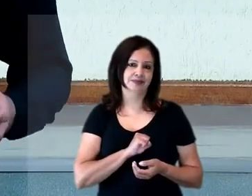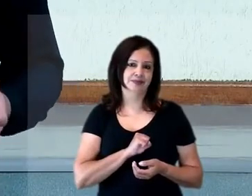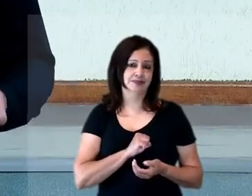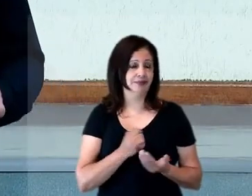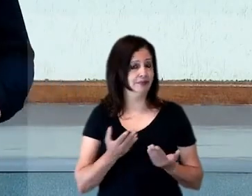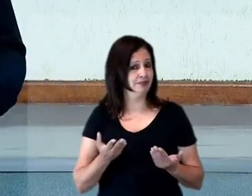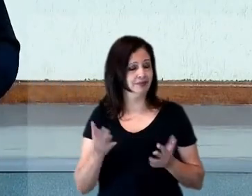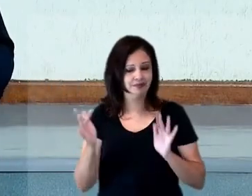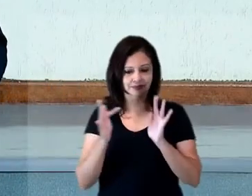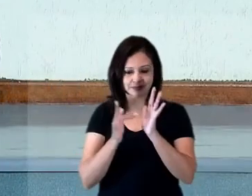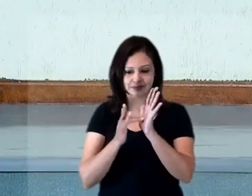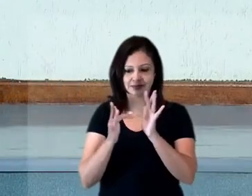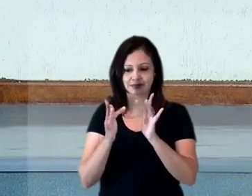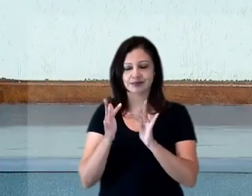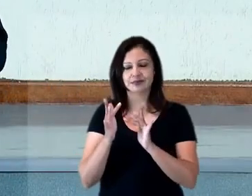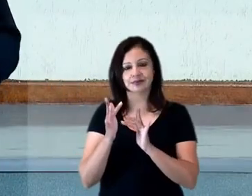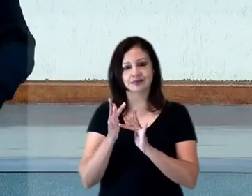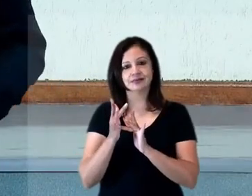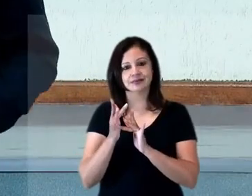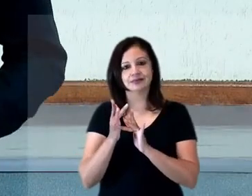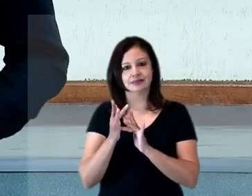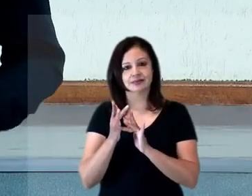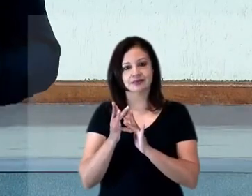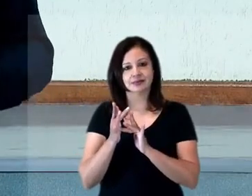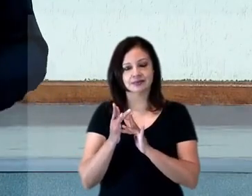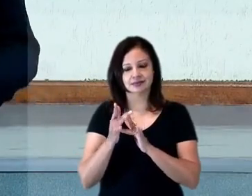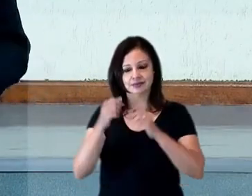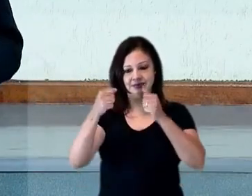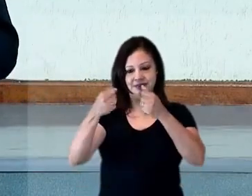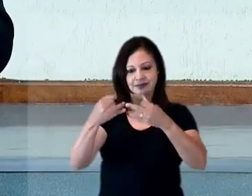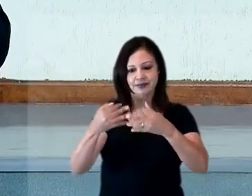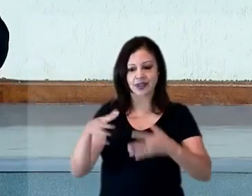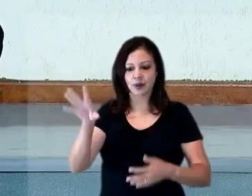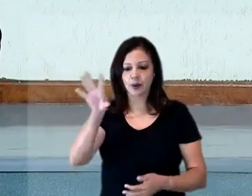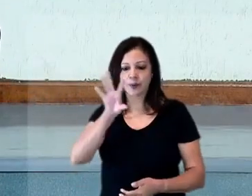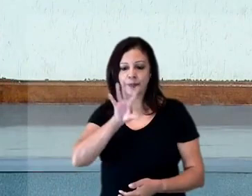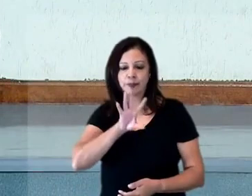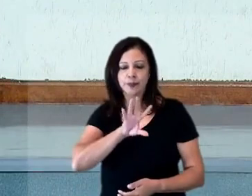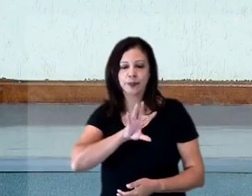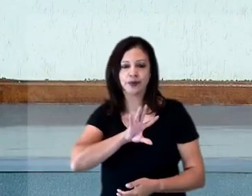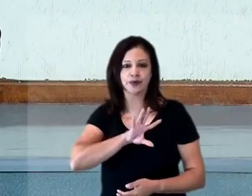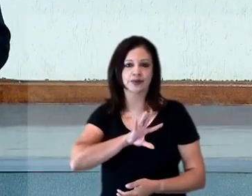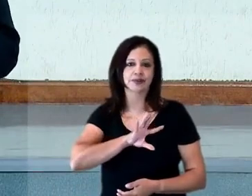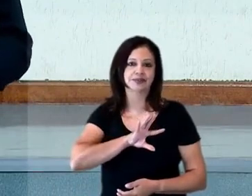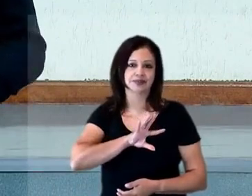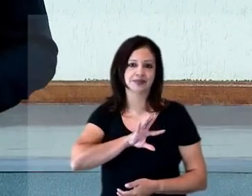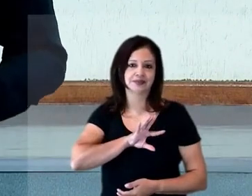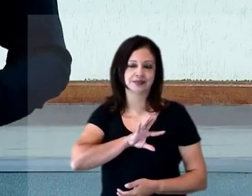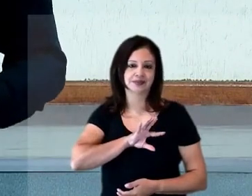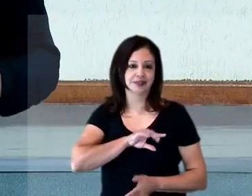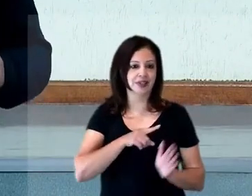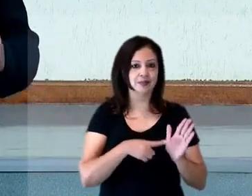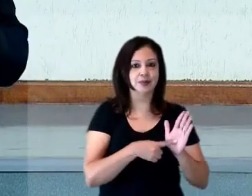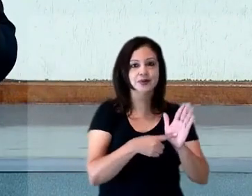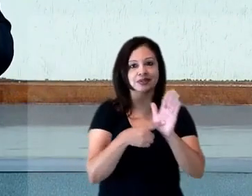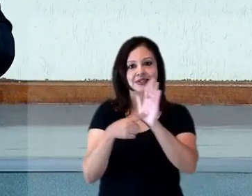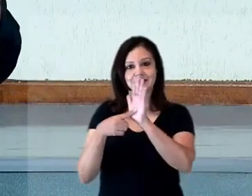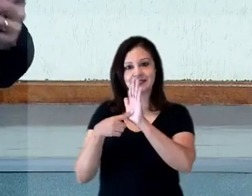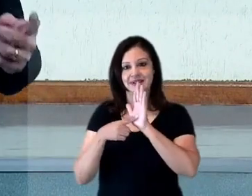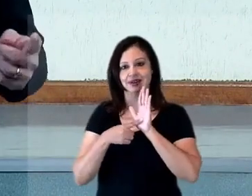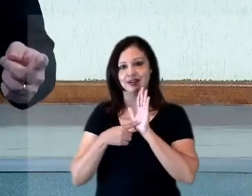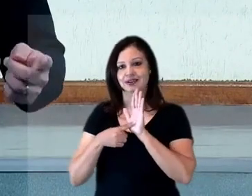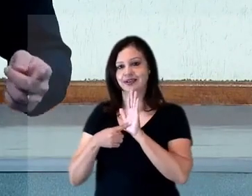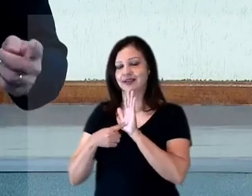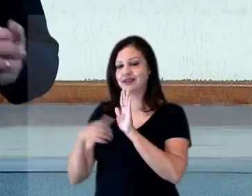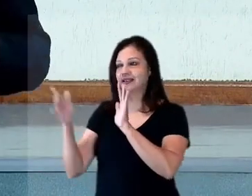Jesus disse que nosso amor cristão mostrará que somos os seus discípulos. O amor é mais do